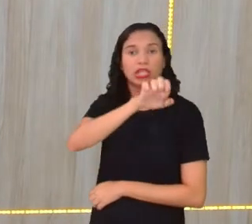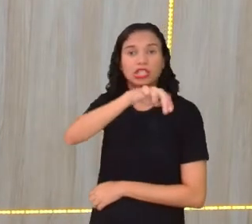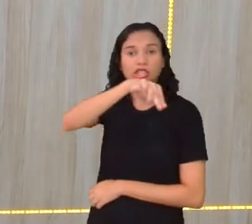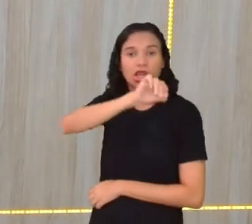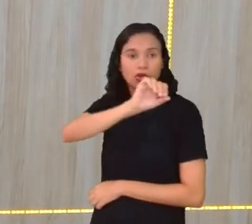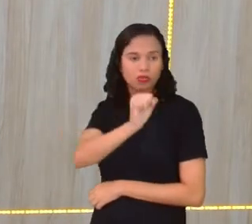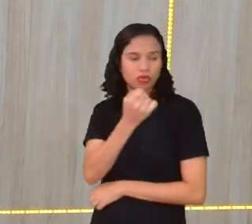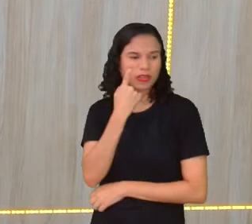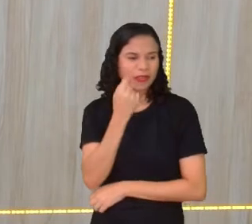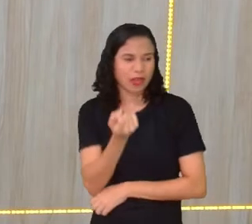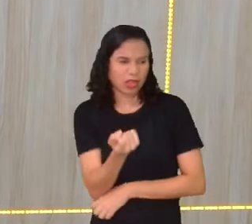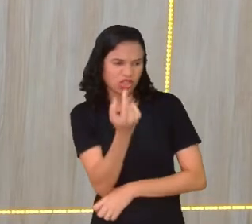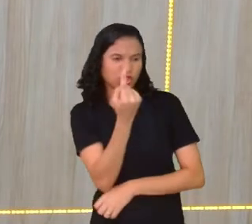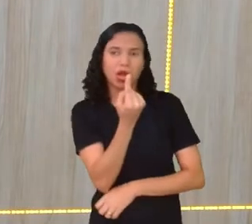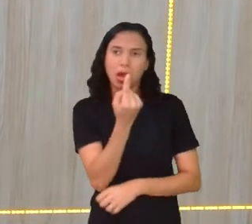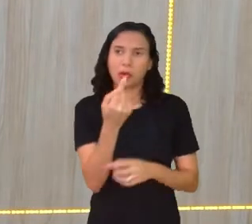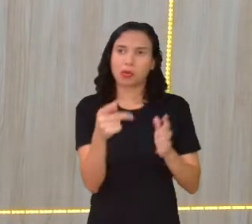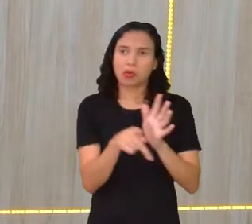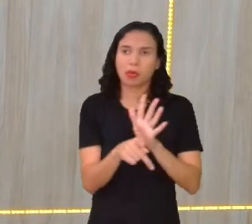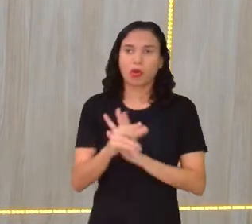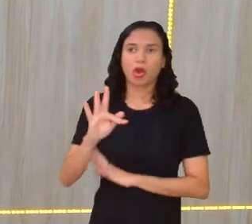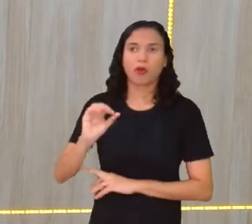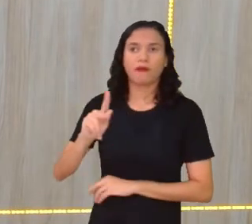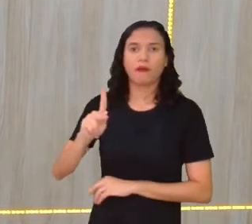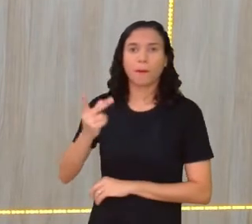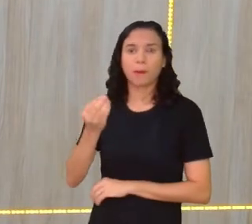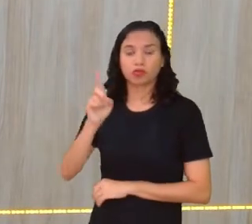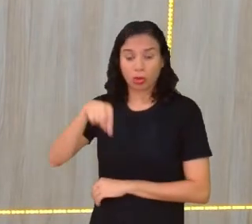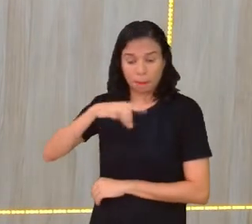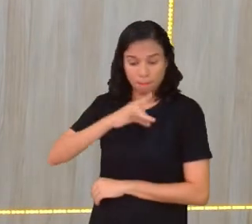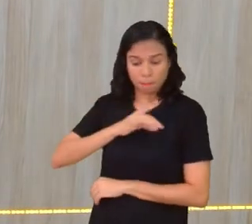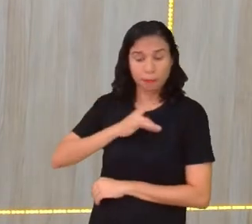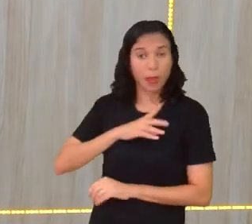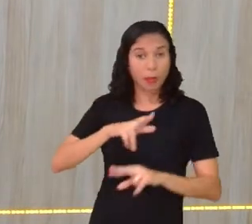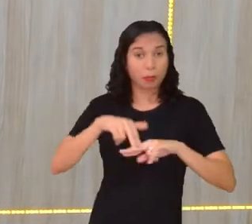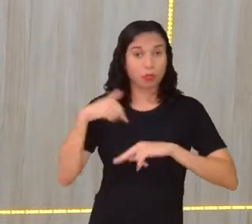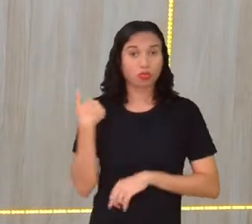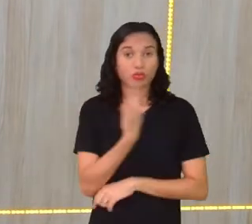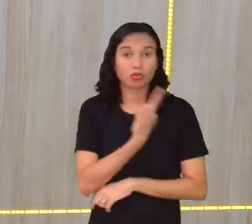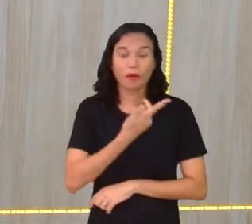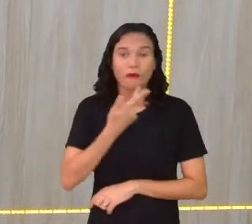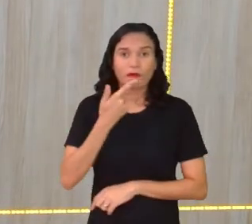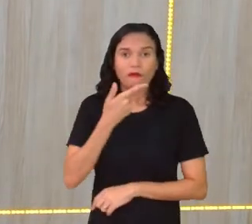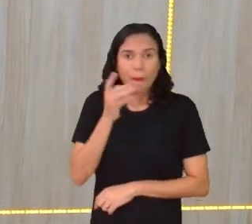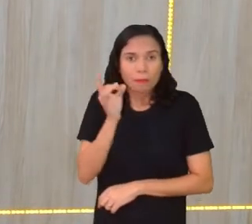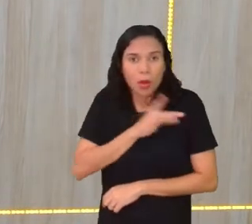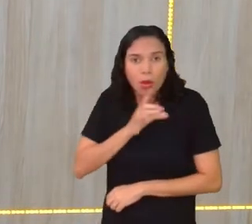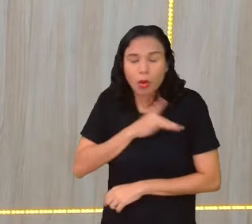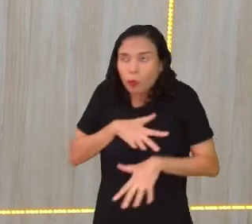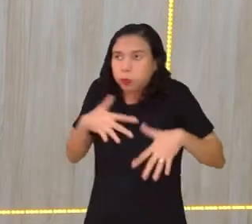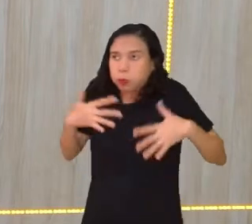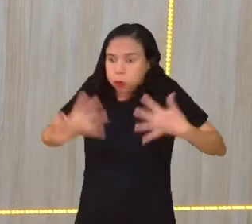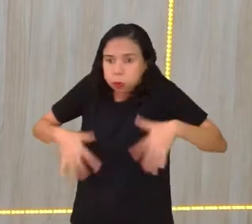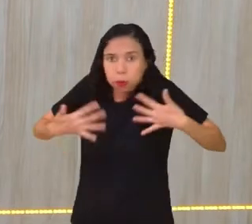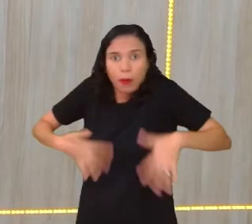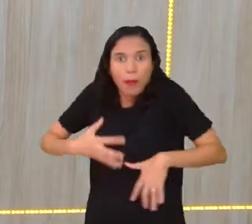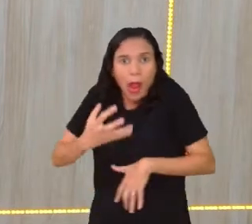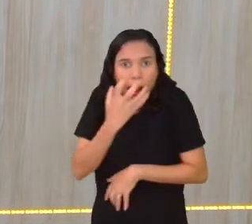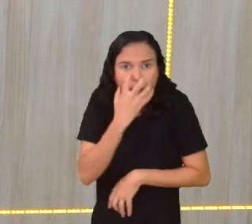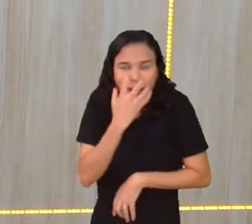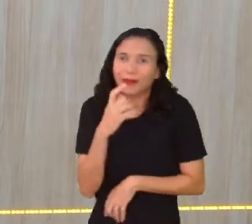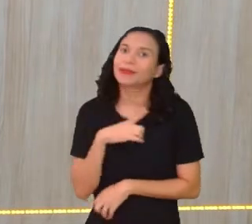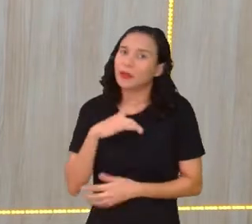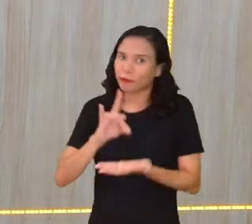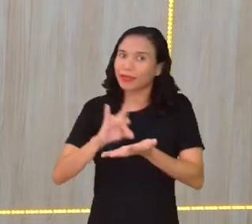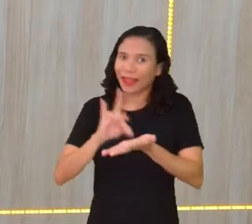é estranho, e phobos, que é medo. Quando a gente fala em fobia, eu tenho fobia de cachorro, e eu tenho mesmo,